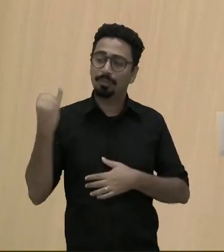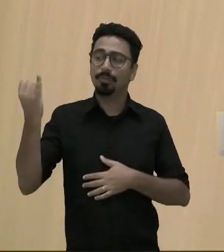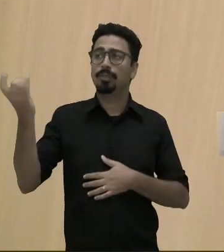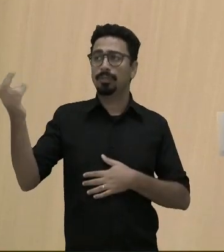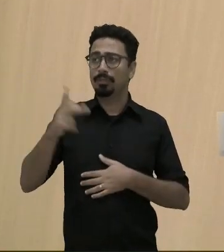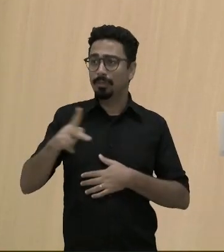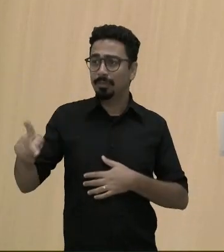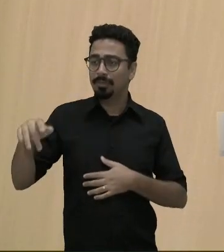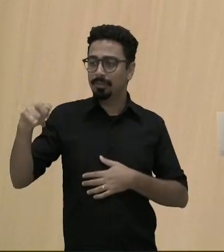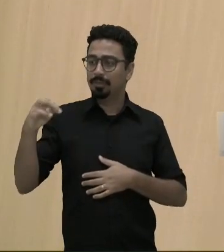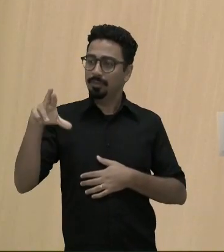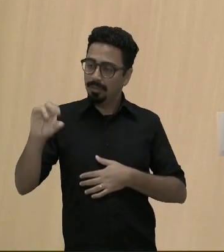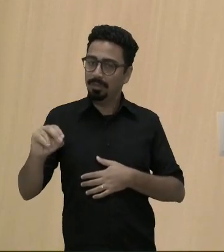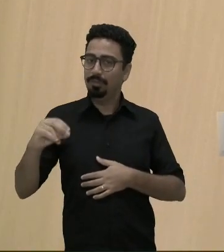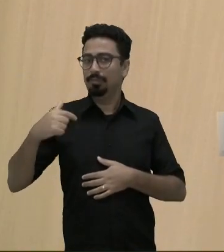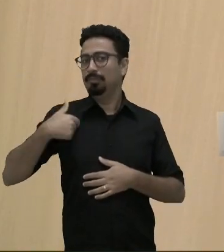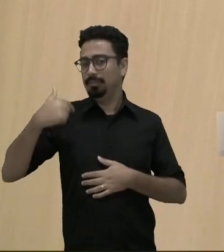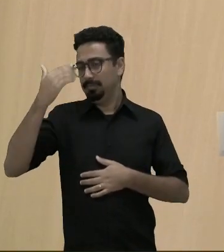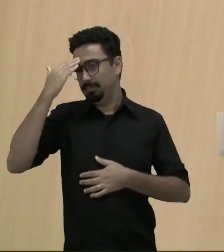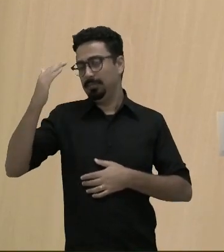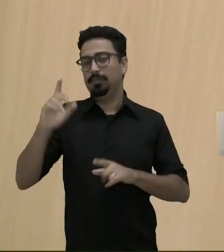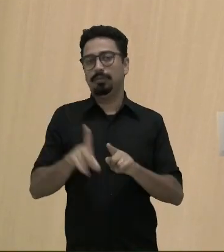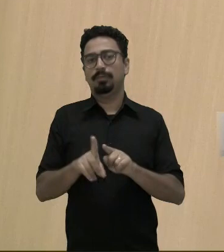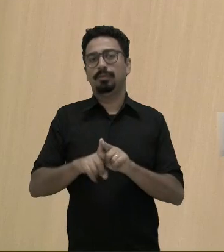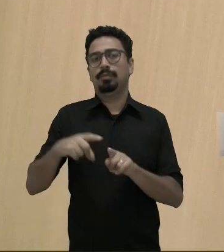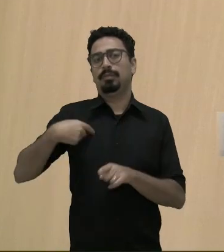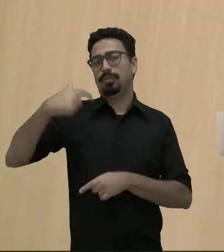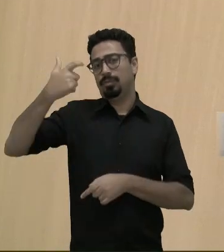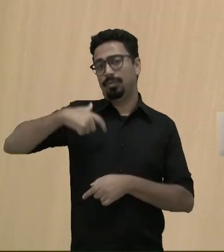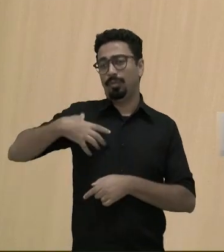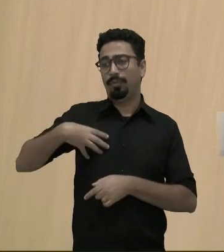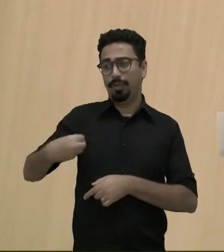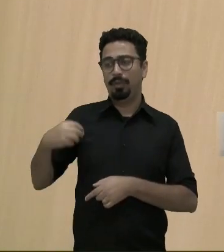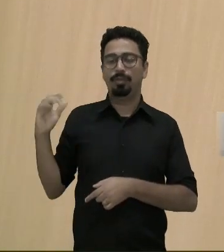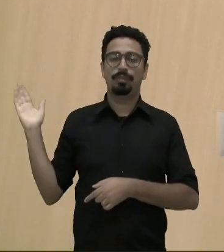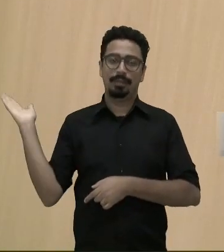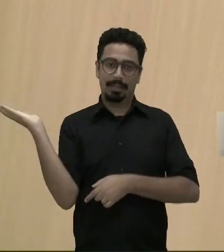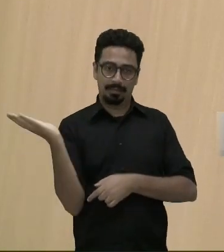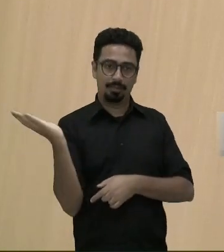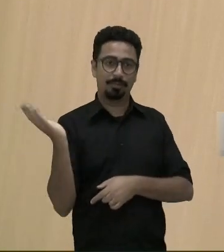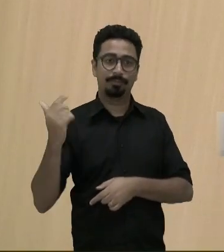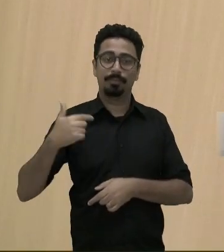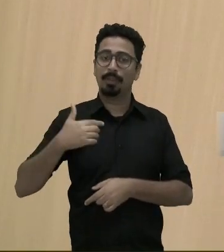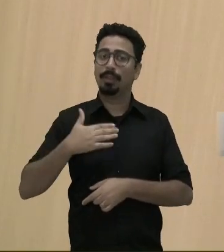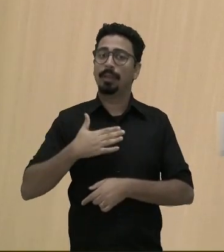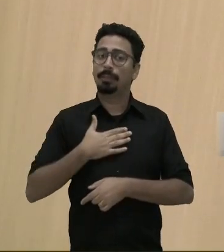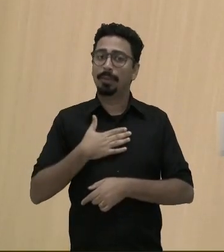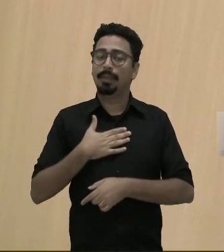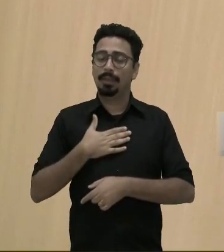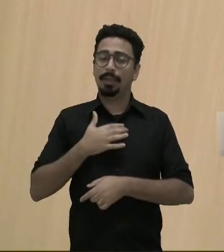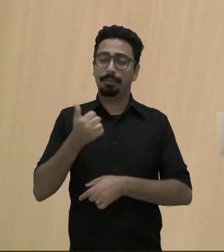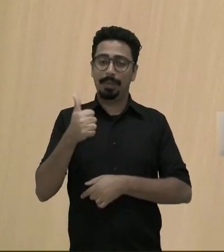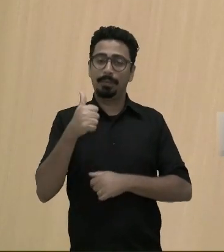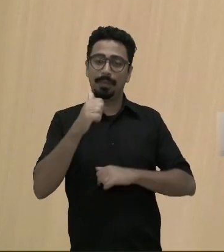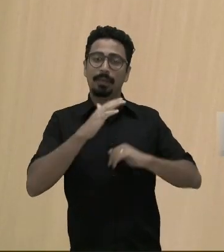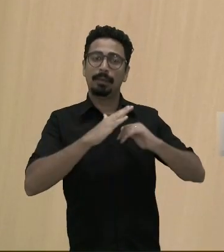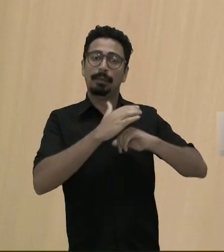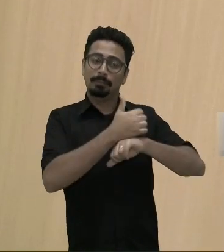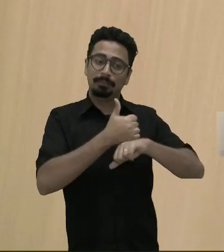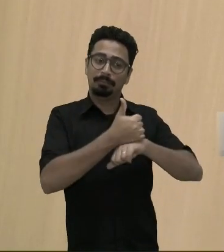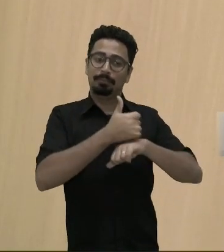hoje eu estou aqui, eu sou filho de garçom, a minha primeira profissão foi